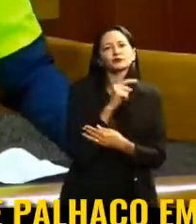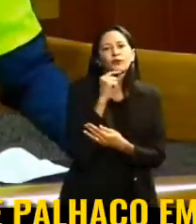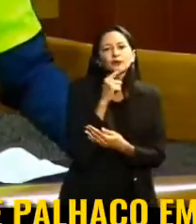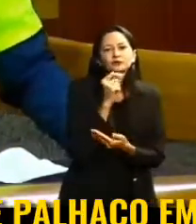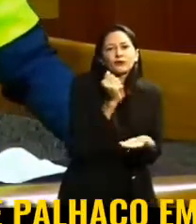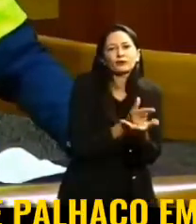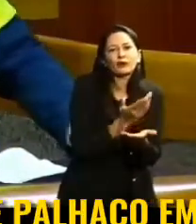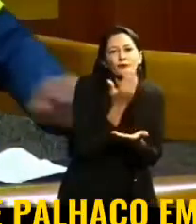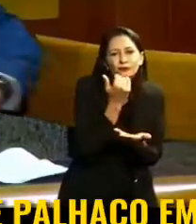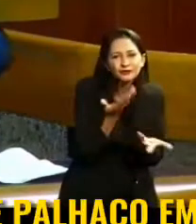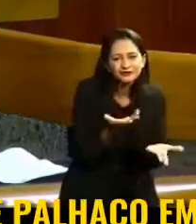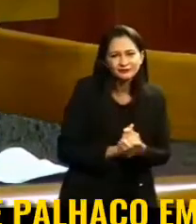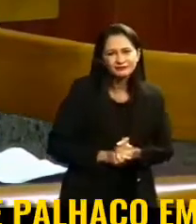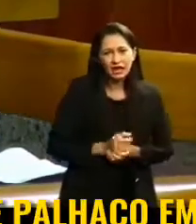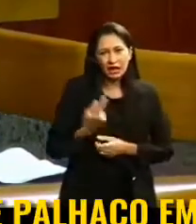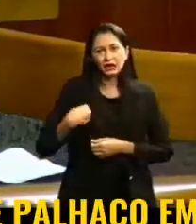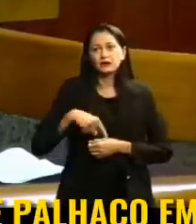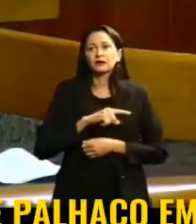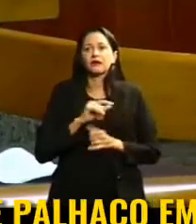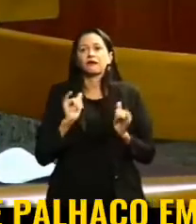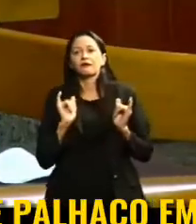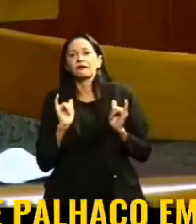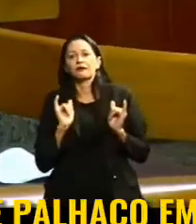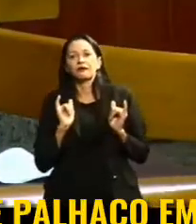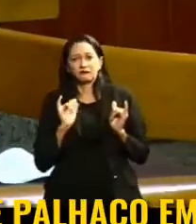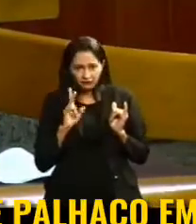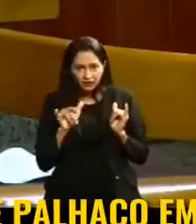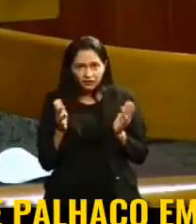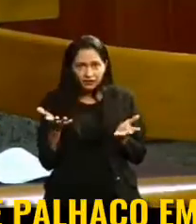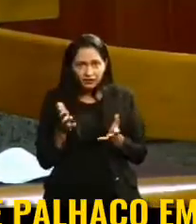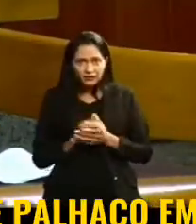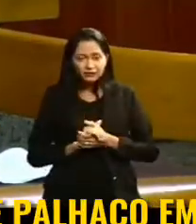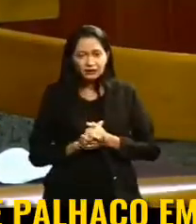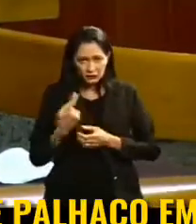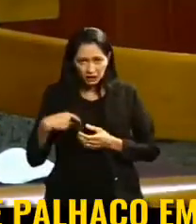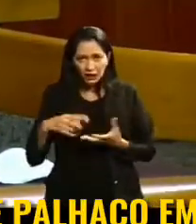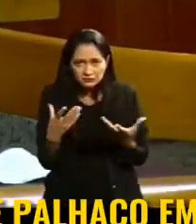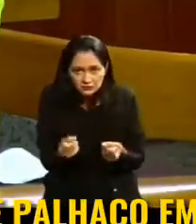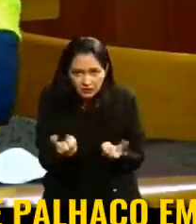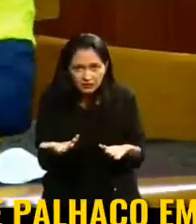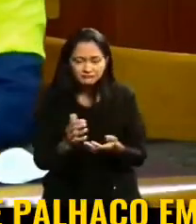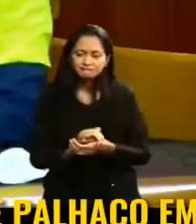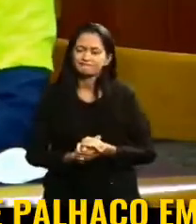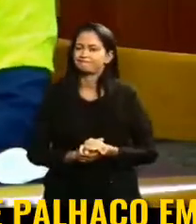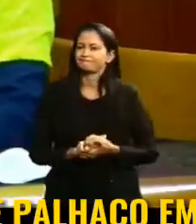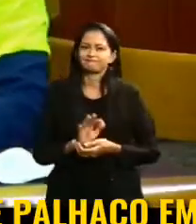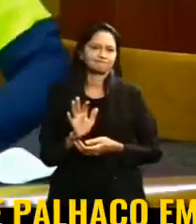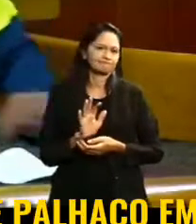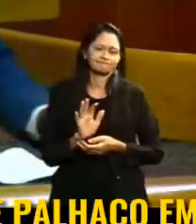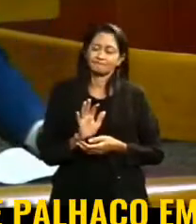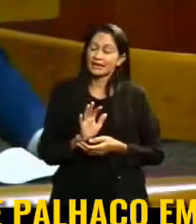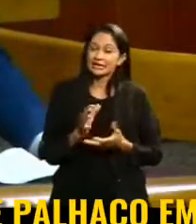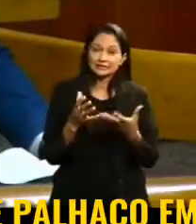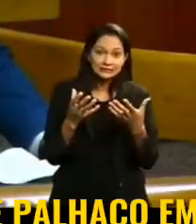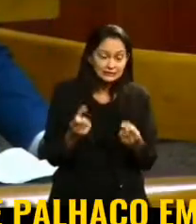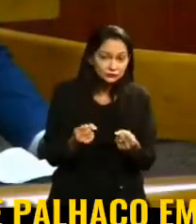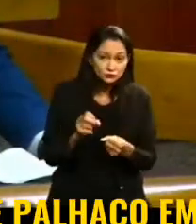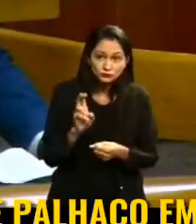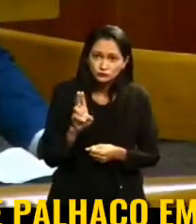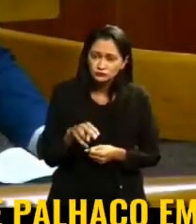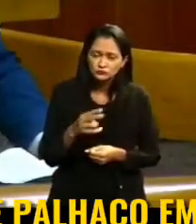dia, e nós vamos ficar de braços cruzados, vereadores, nós vamos aceitar isso? Não vamos aceitar de forma